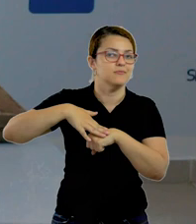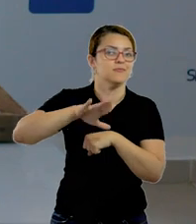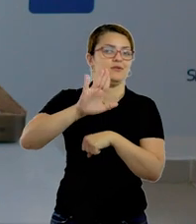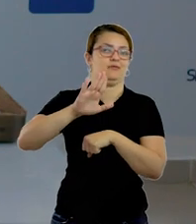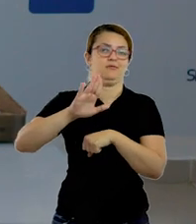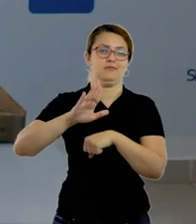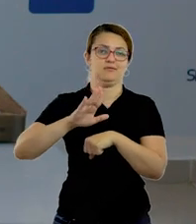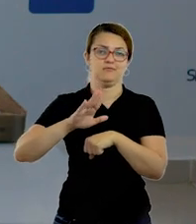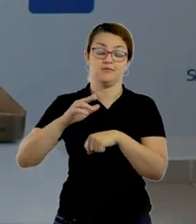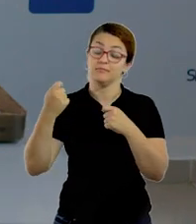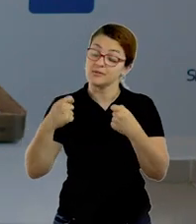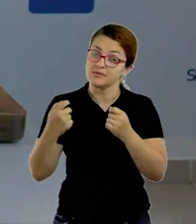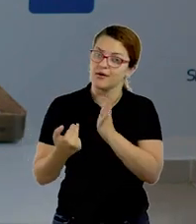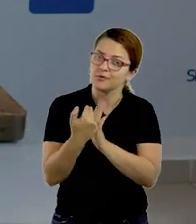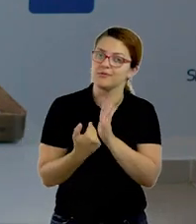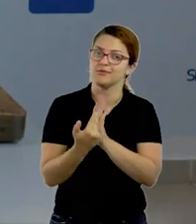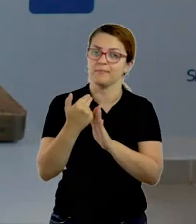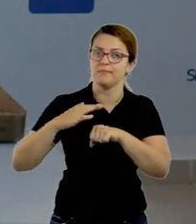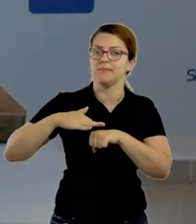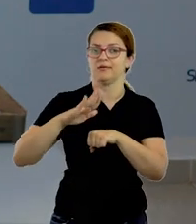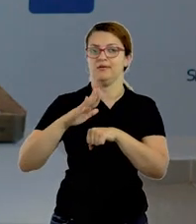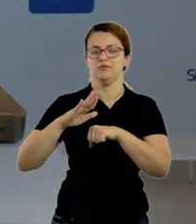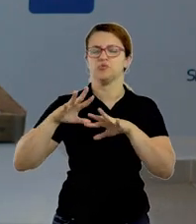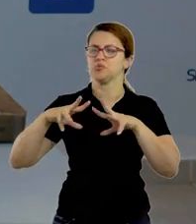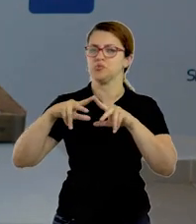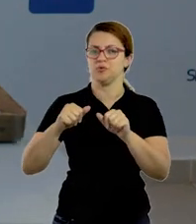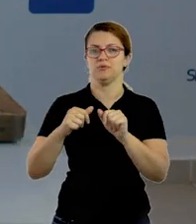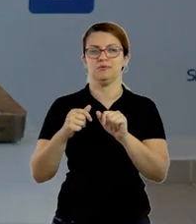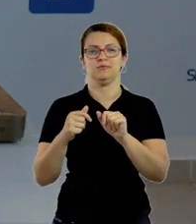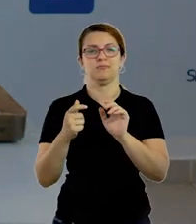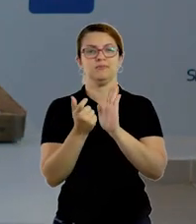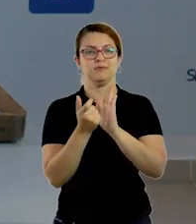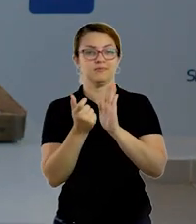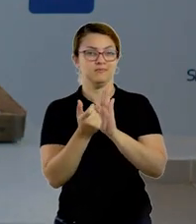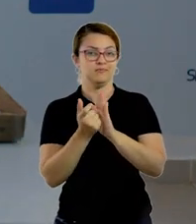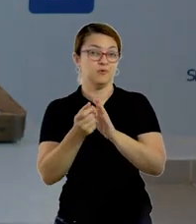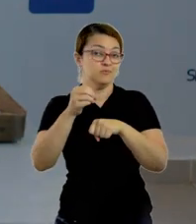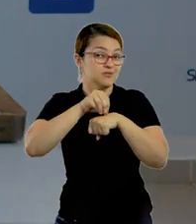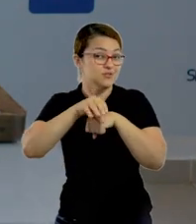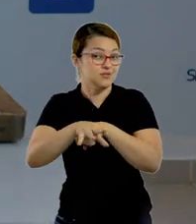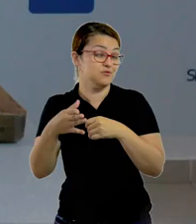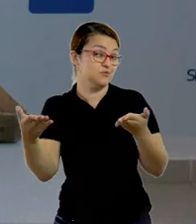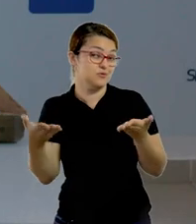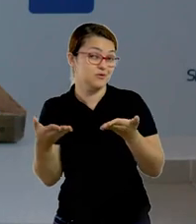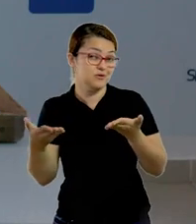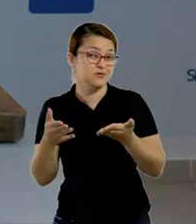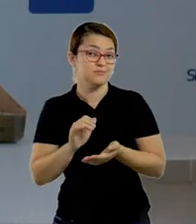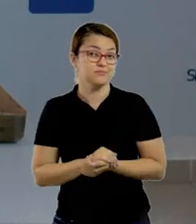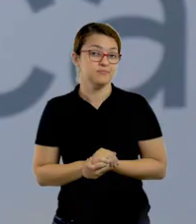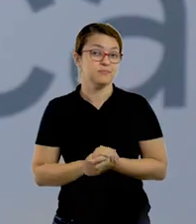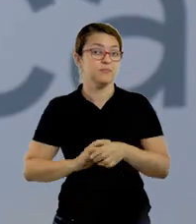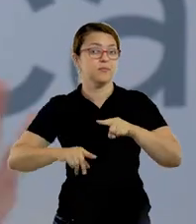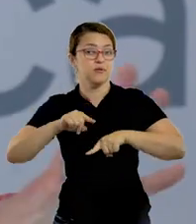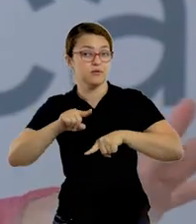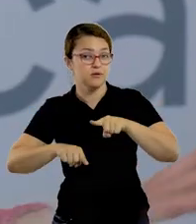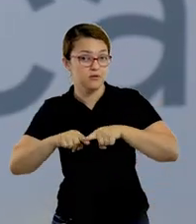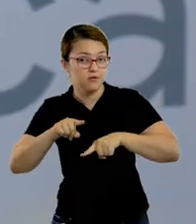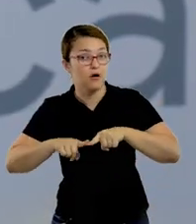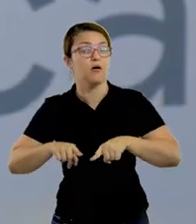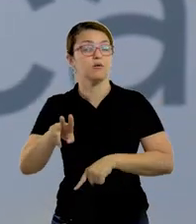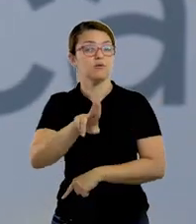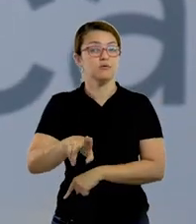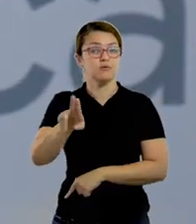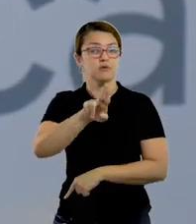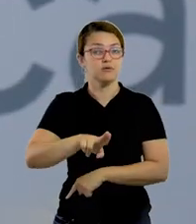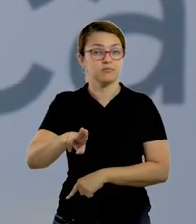são maravilhosas em todas as palavras, tá? Então é isso. A dica de hoje é essa. O material que